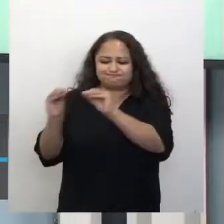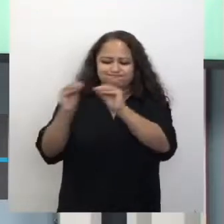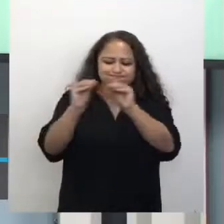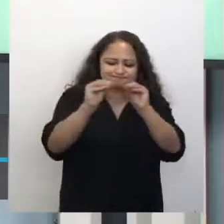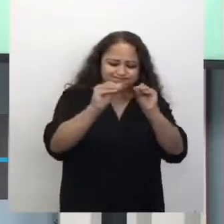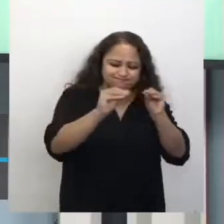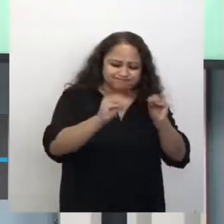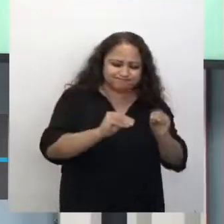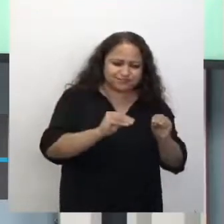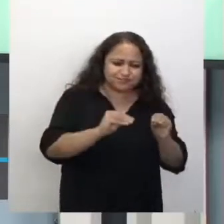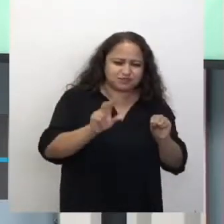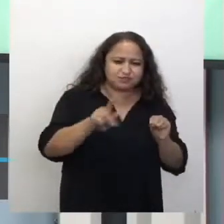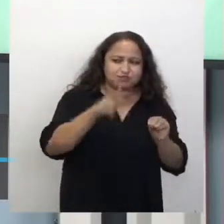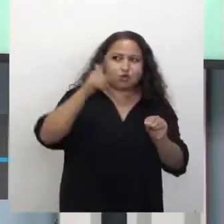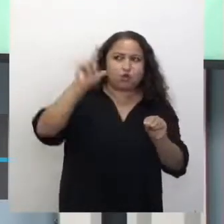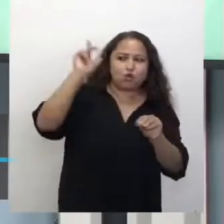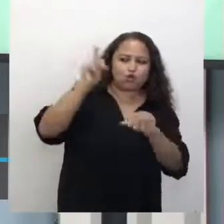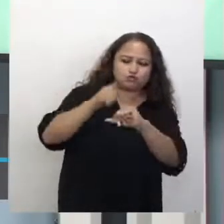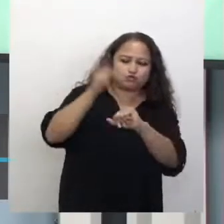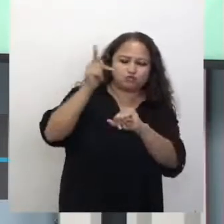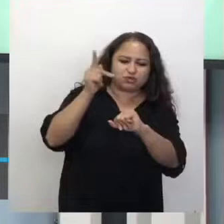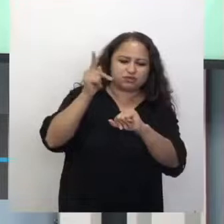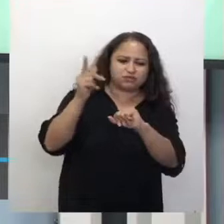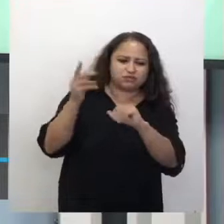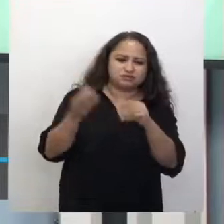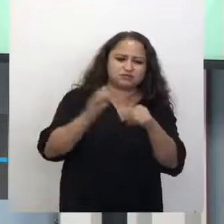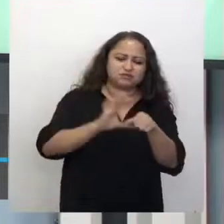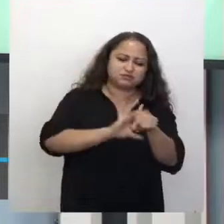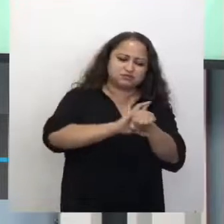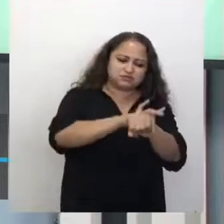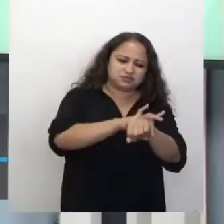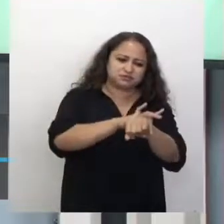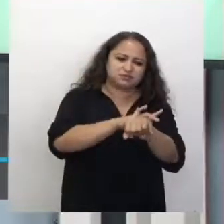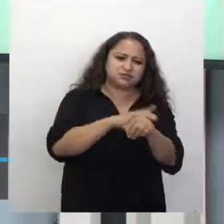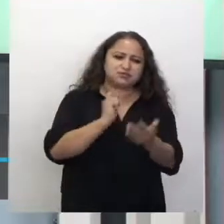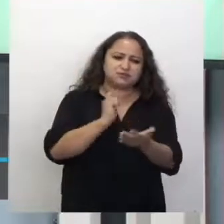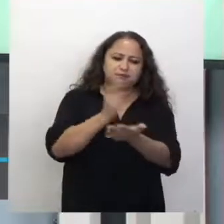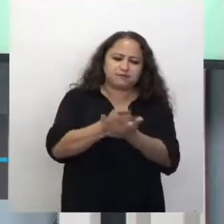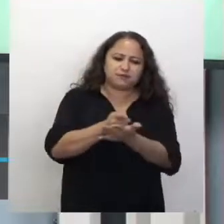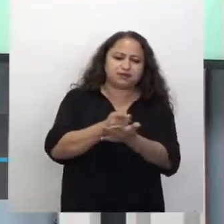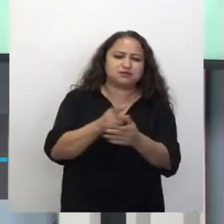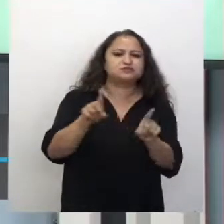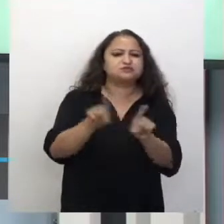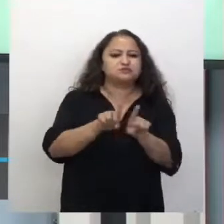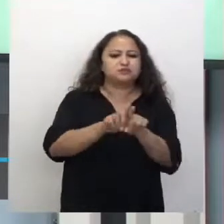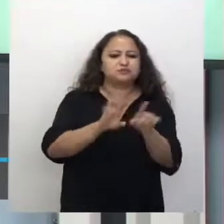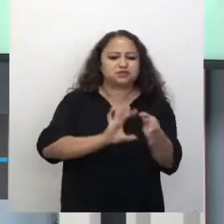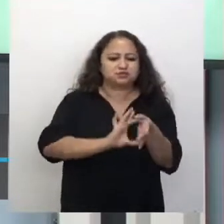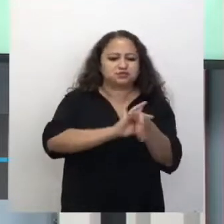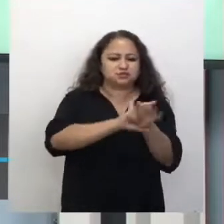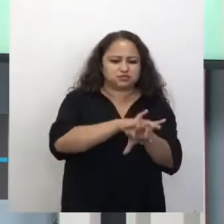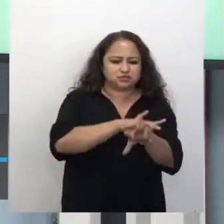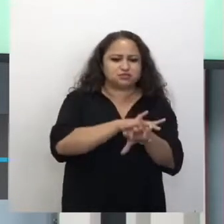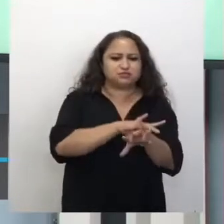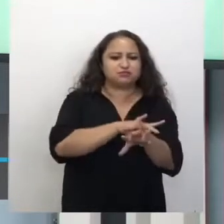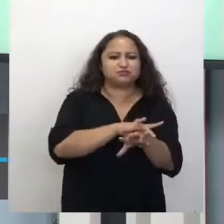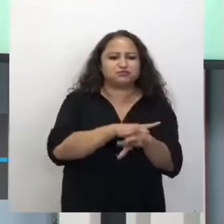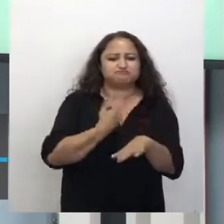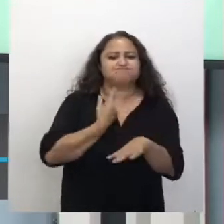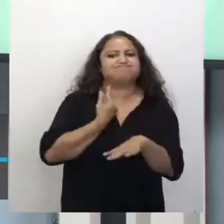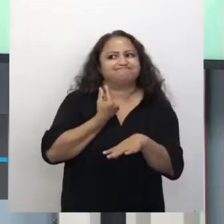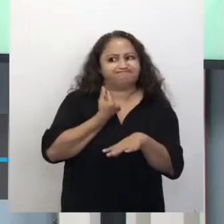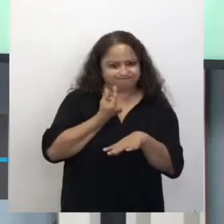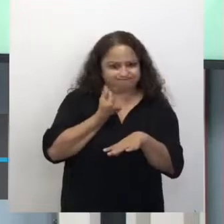de avião de um outro país para cá com toda a segurança, pagando inclusive seguro dessas obras, que também é bem caro,